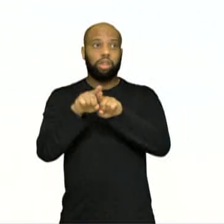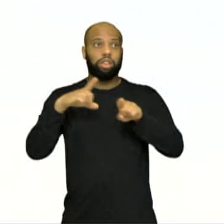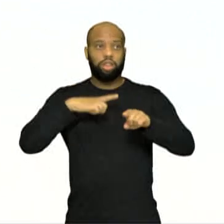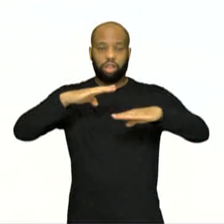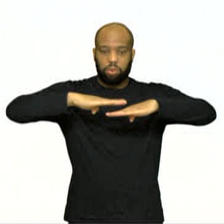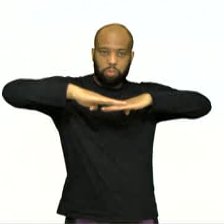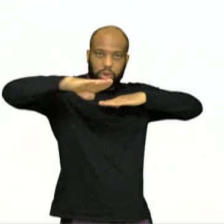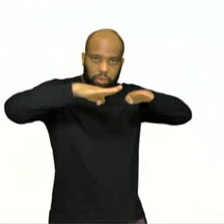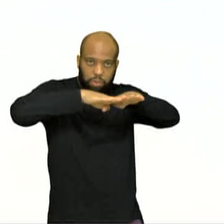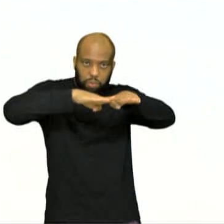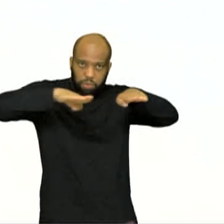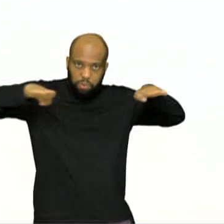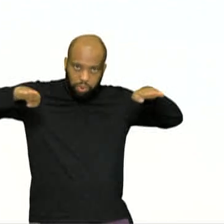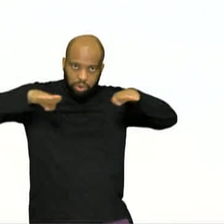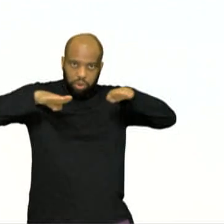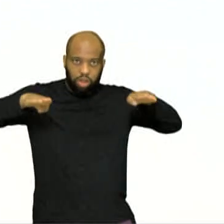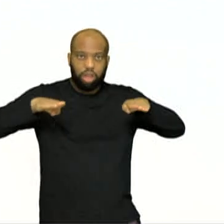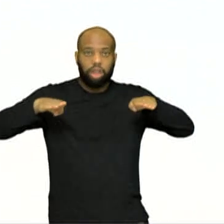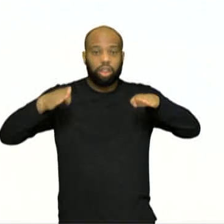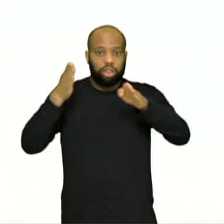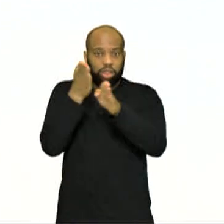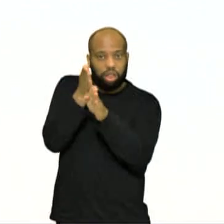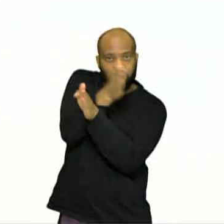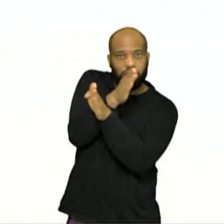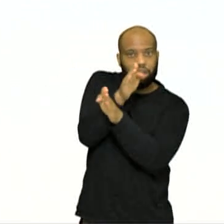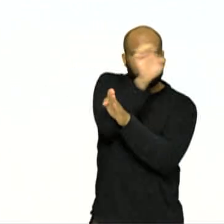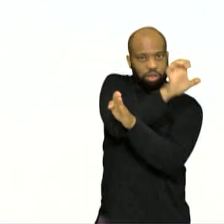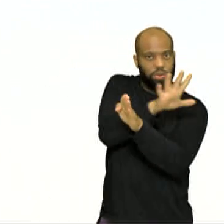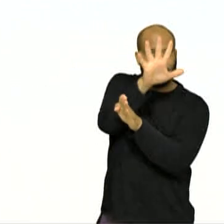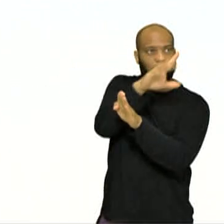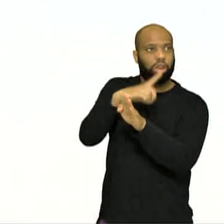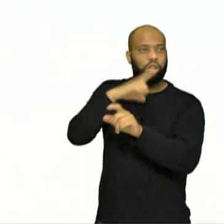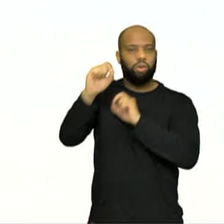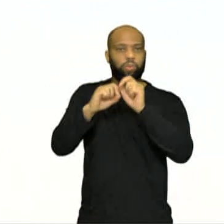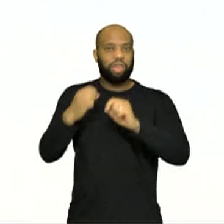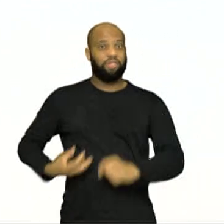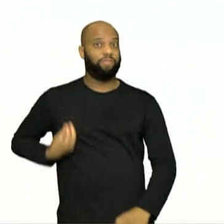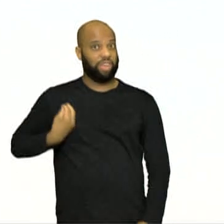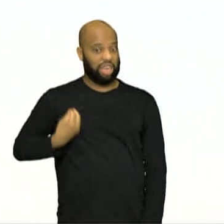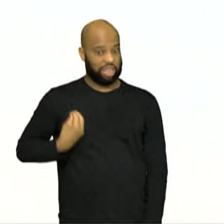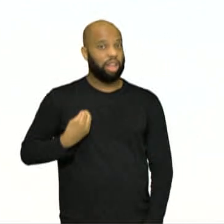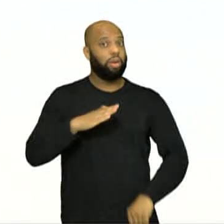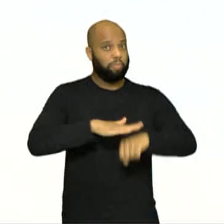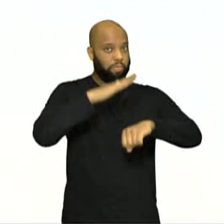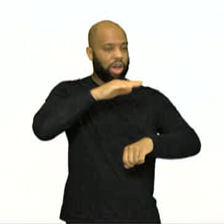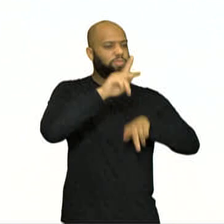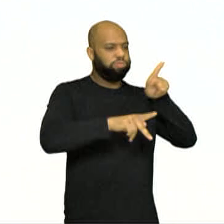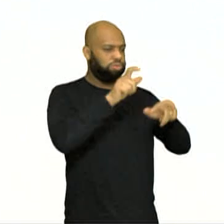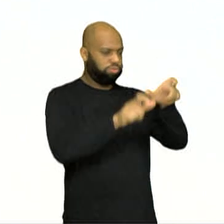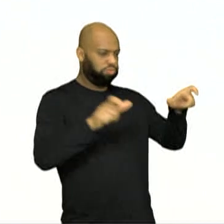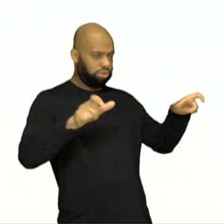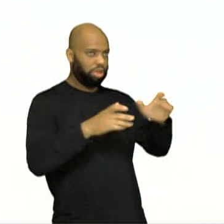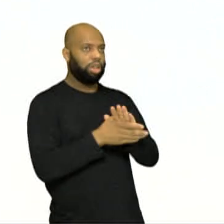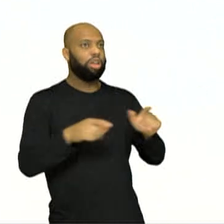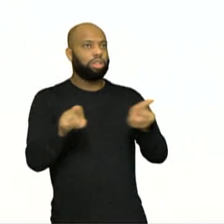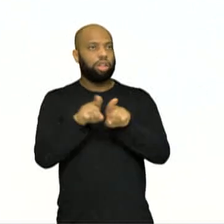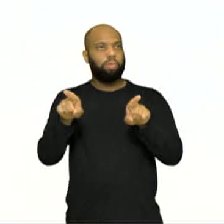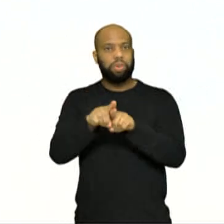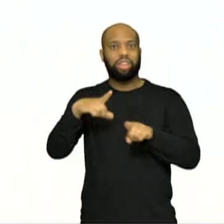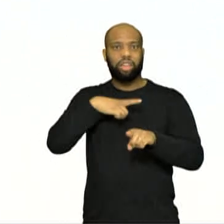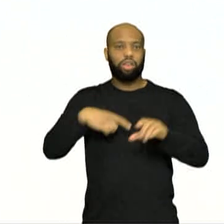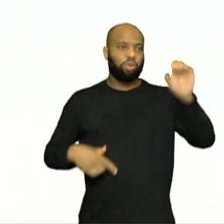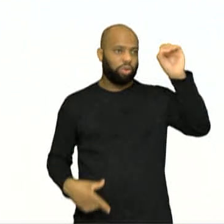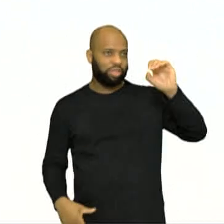planície russa na parte europeia, é a área mais habitada do país. Vai ter a planície ocidental